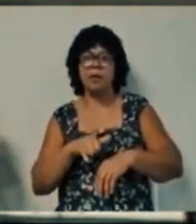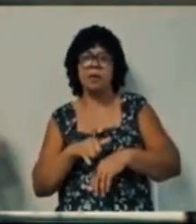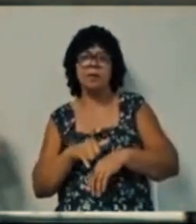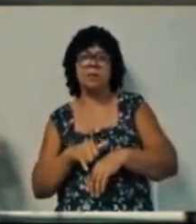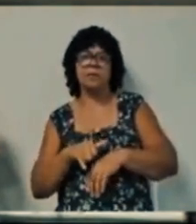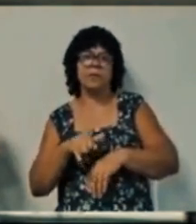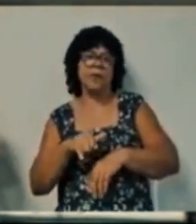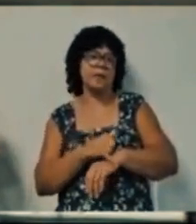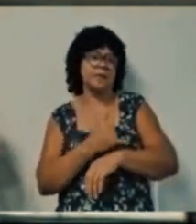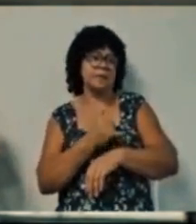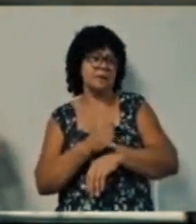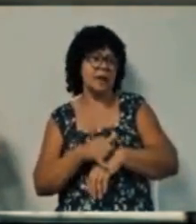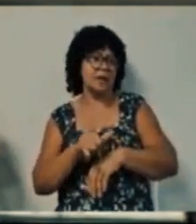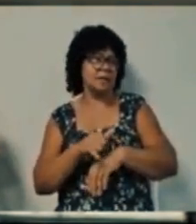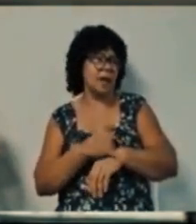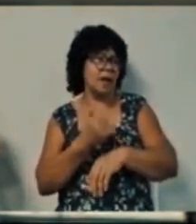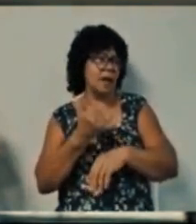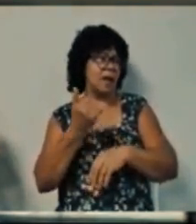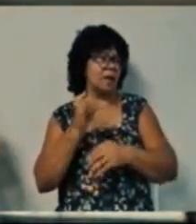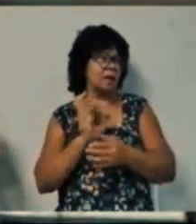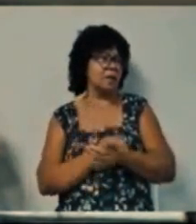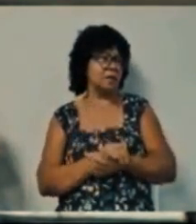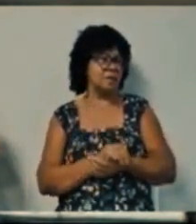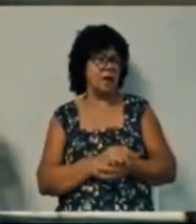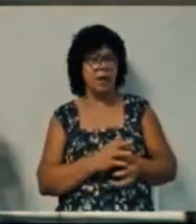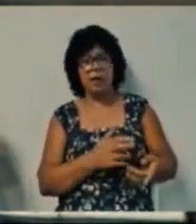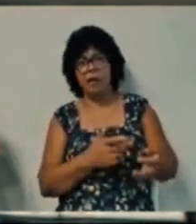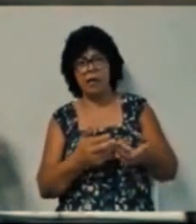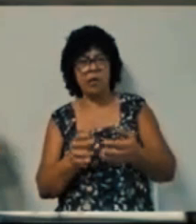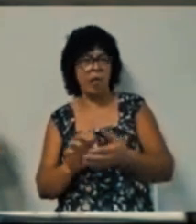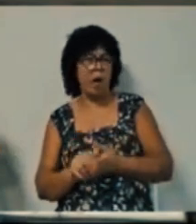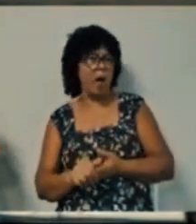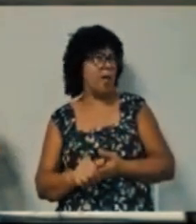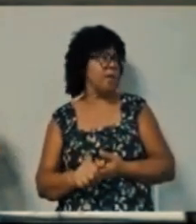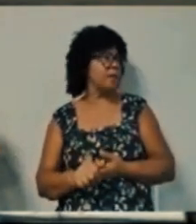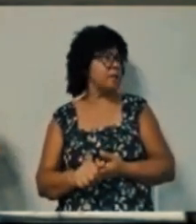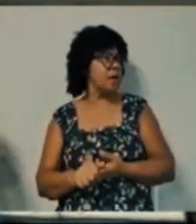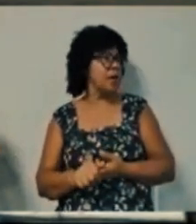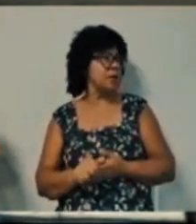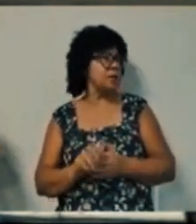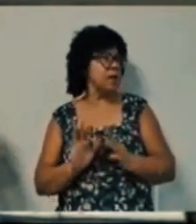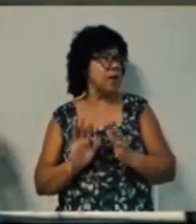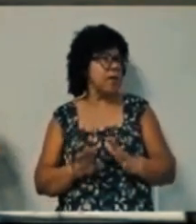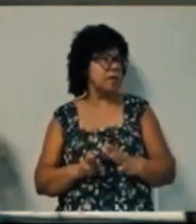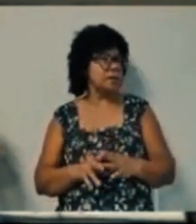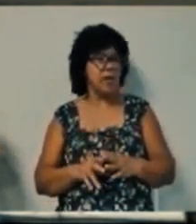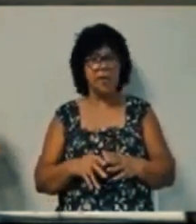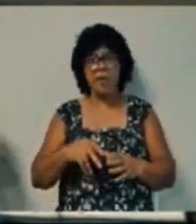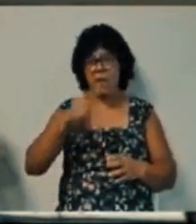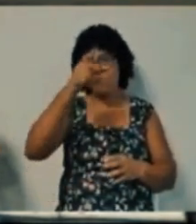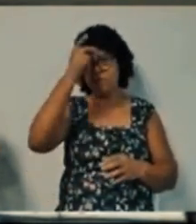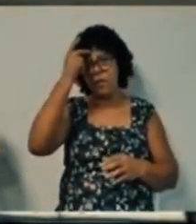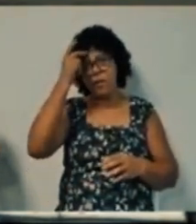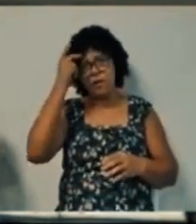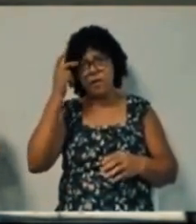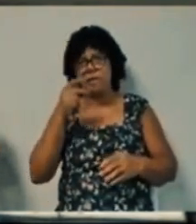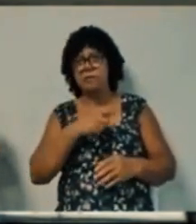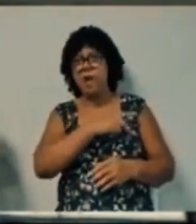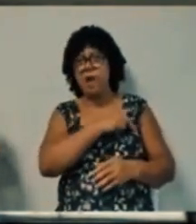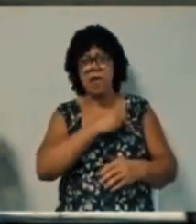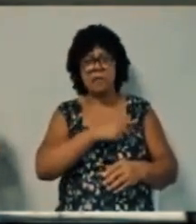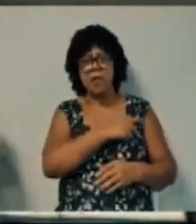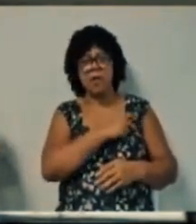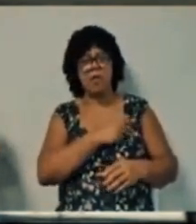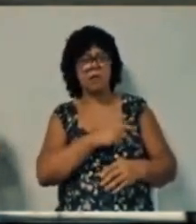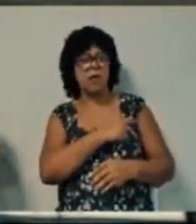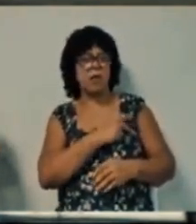sentia falta quando acabava o culto. Mas as pessoas, quando tocavam a virtude de